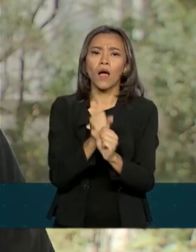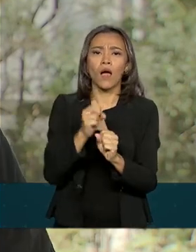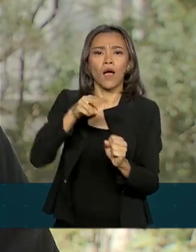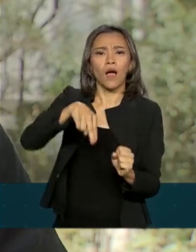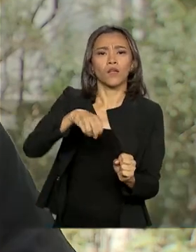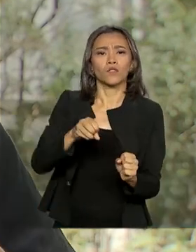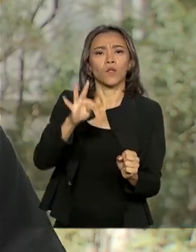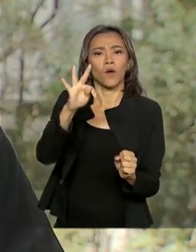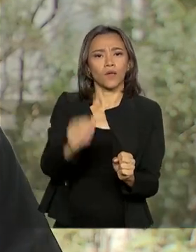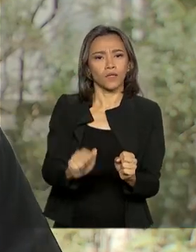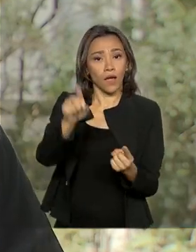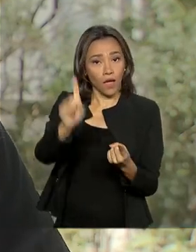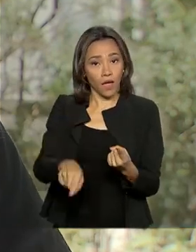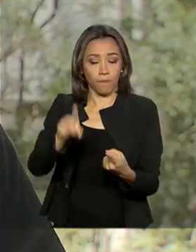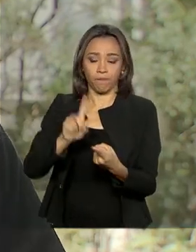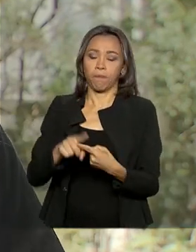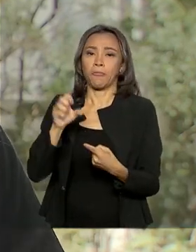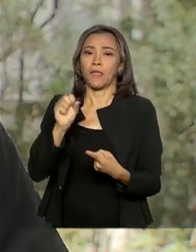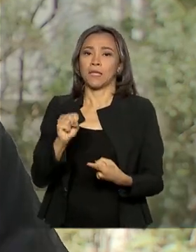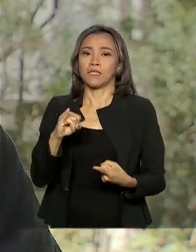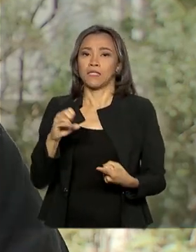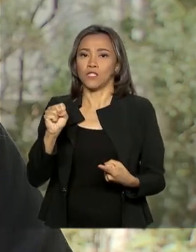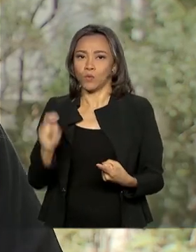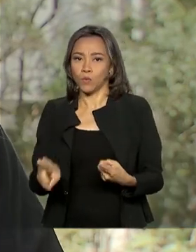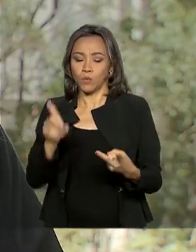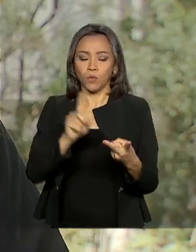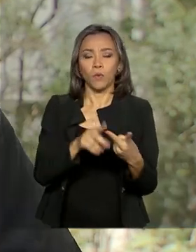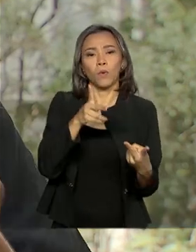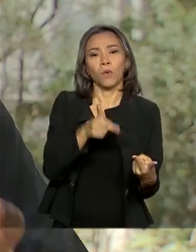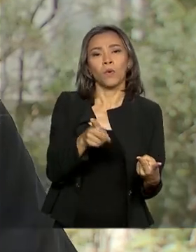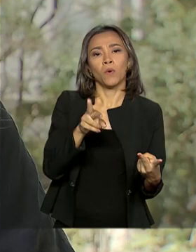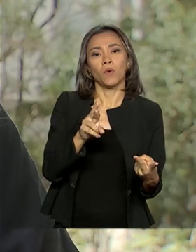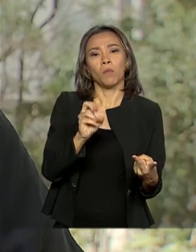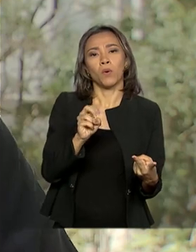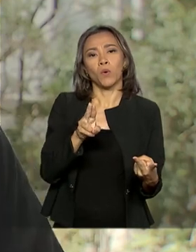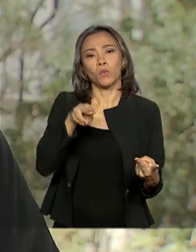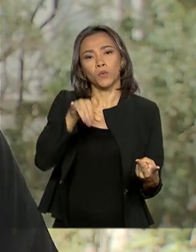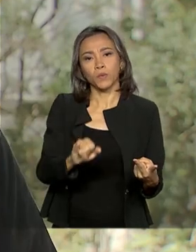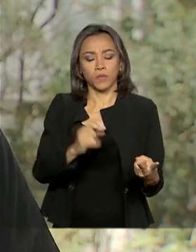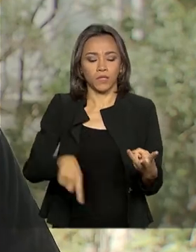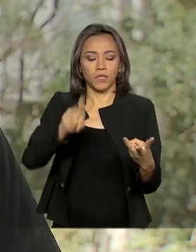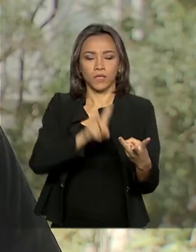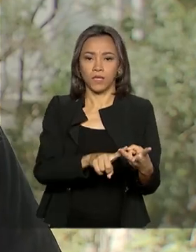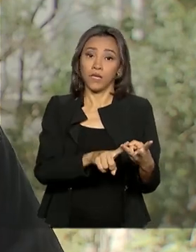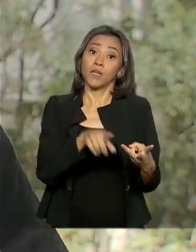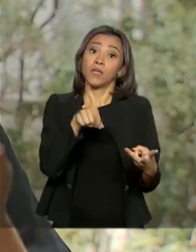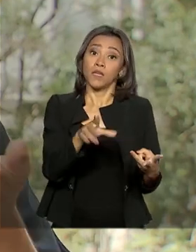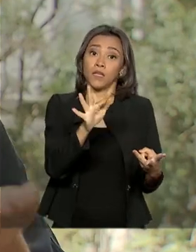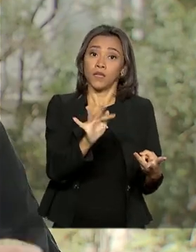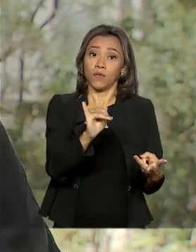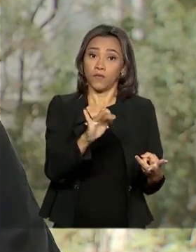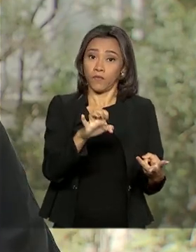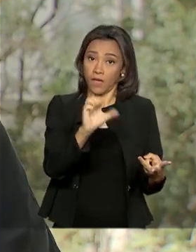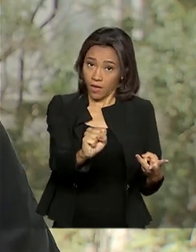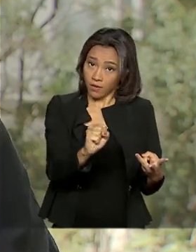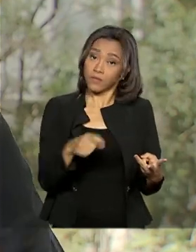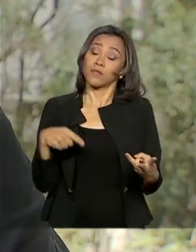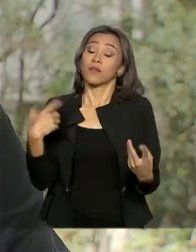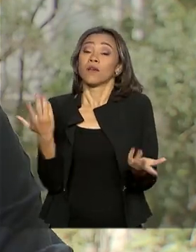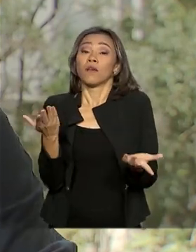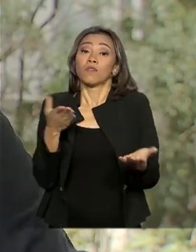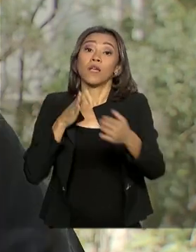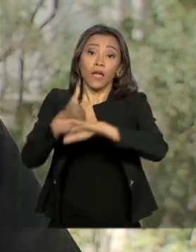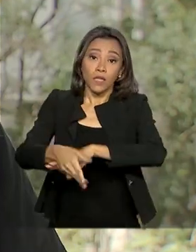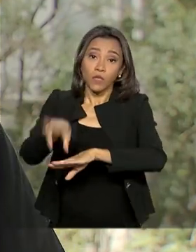faculdade são o SISU, o Prouni e o FIES. Além do ingresso em instituições de ensino superior do Brasil,